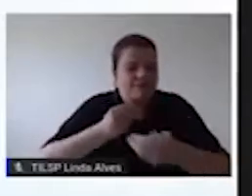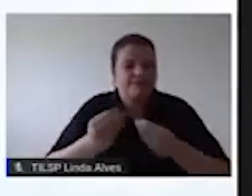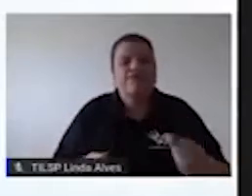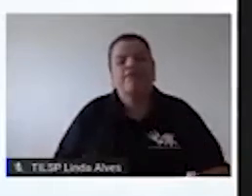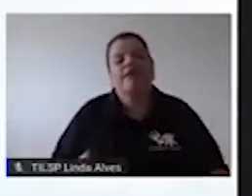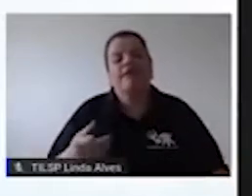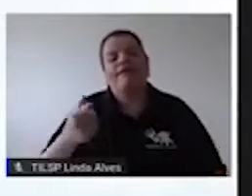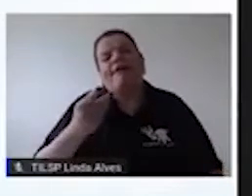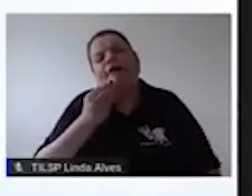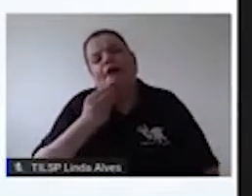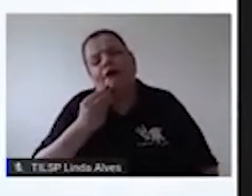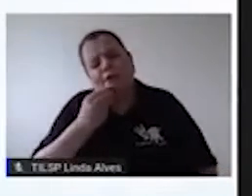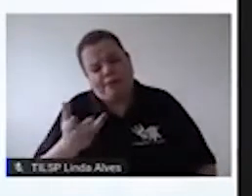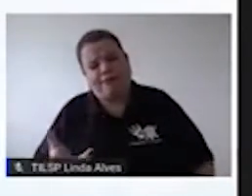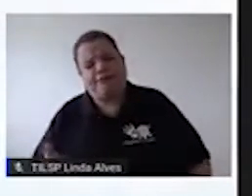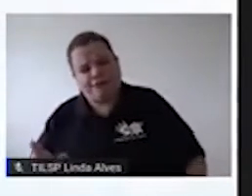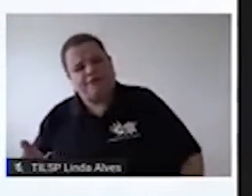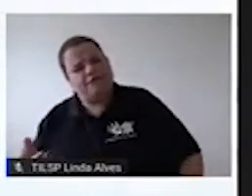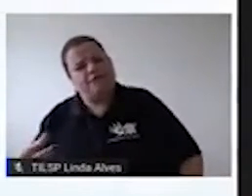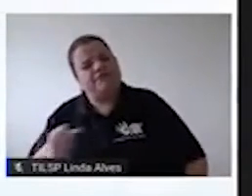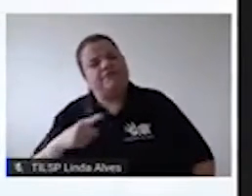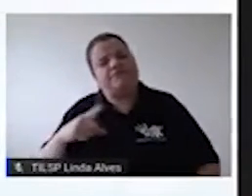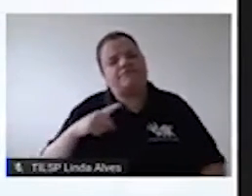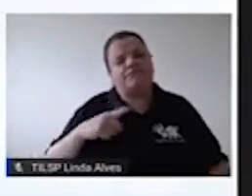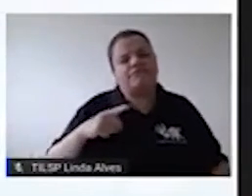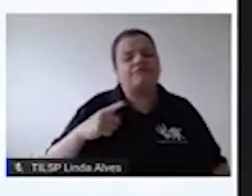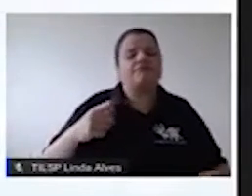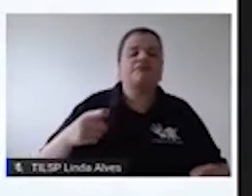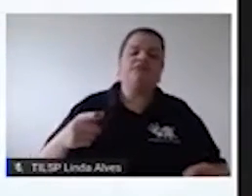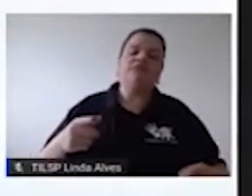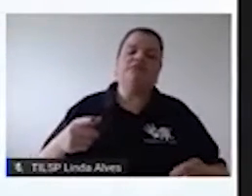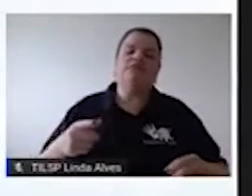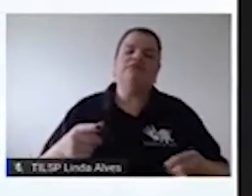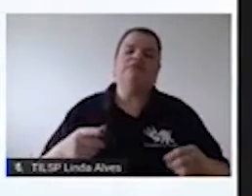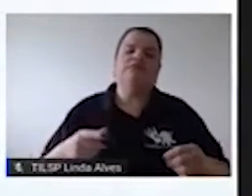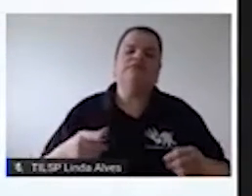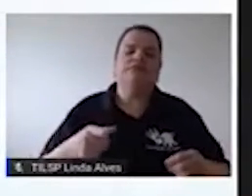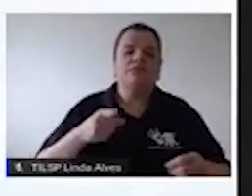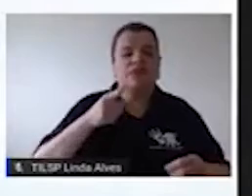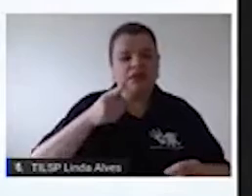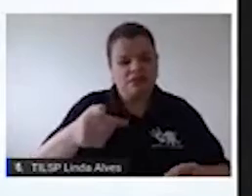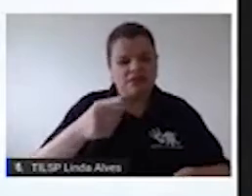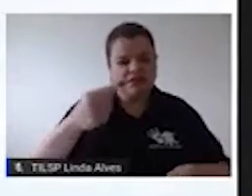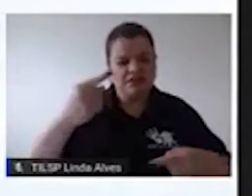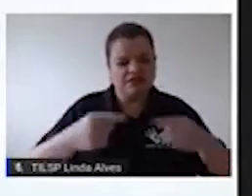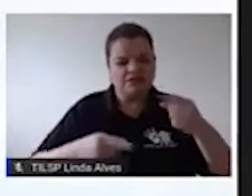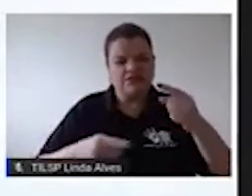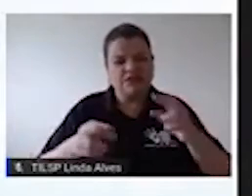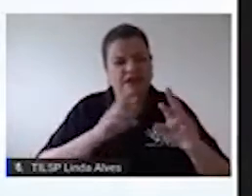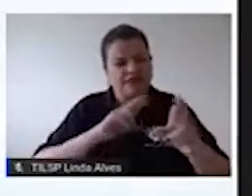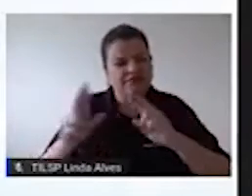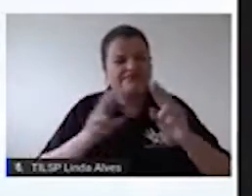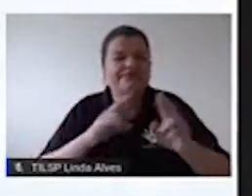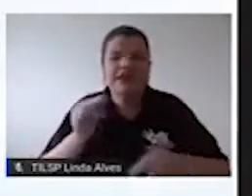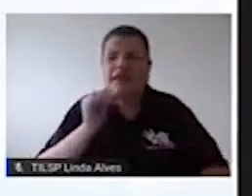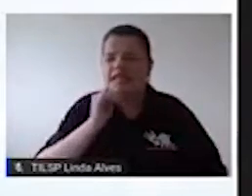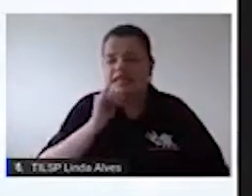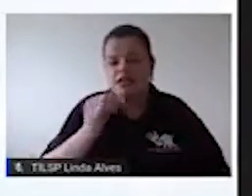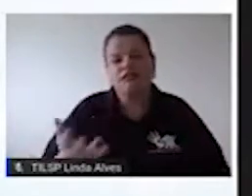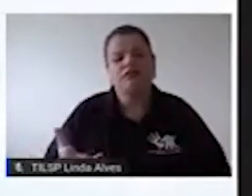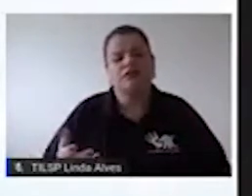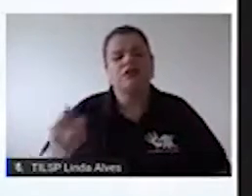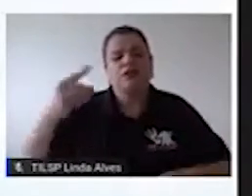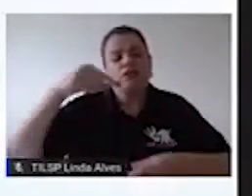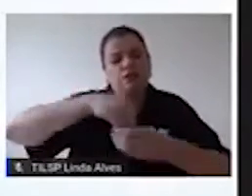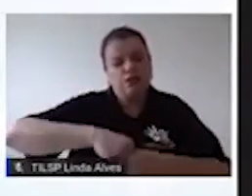óbvio que, junto com isso, tem uma parte que você relaciona isso com, sei lá, dentro de um